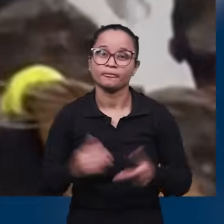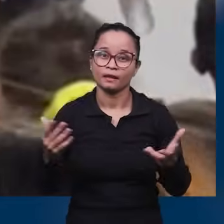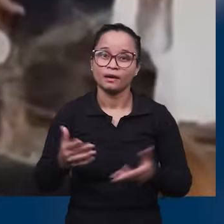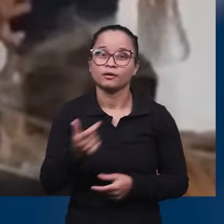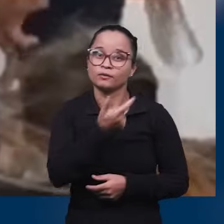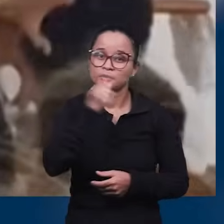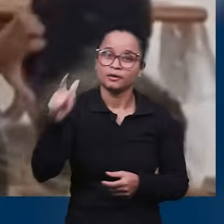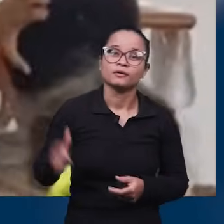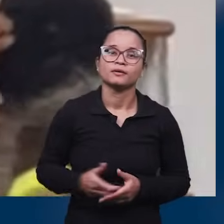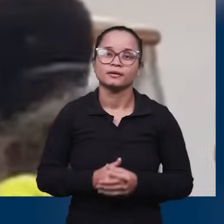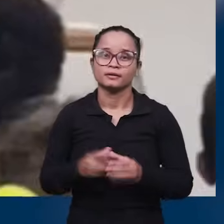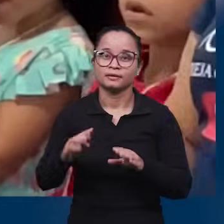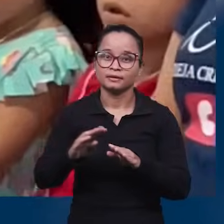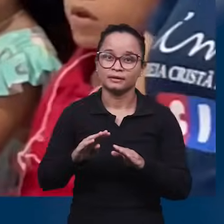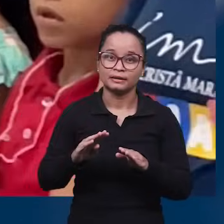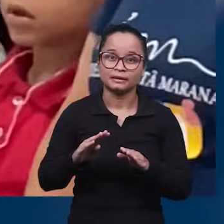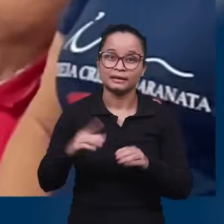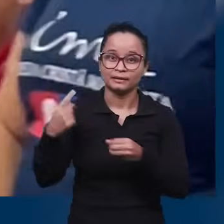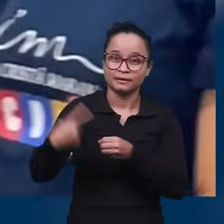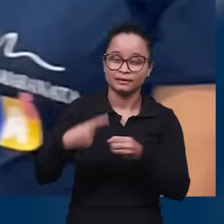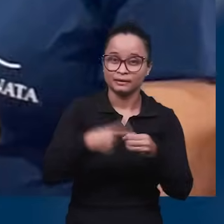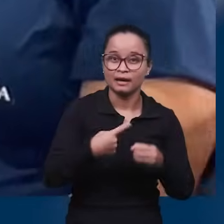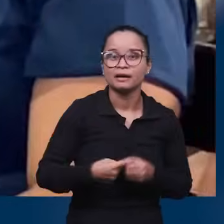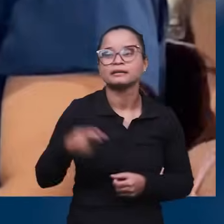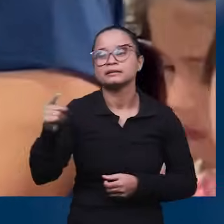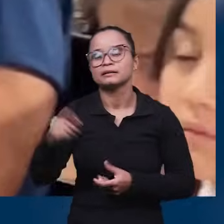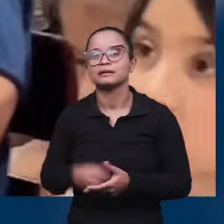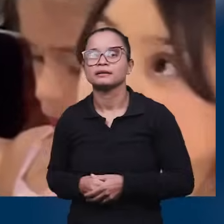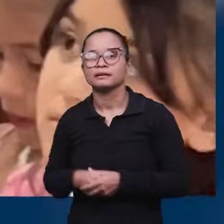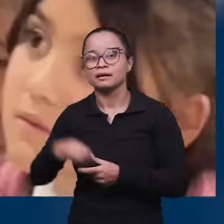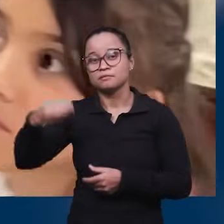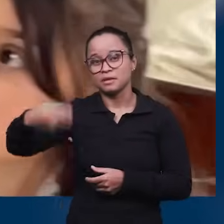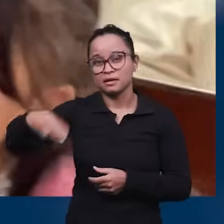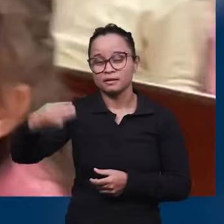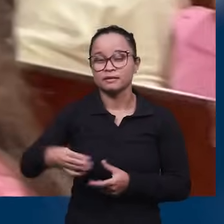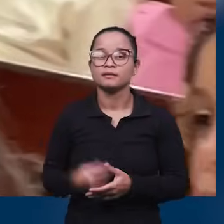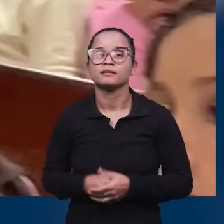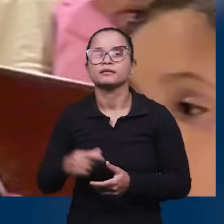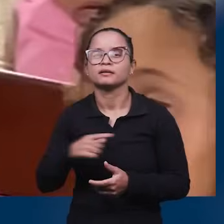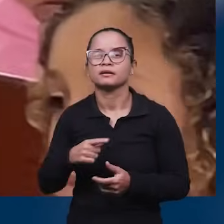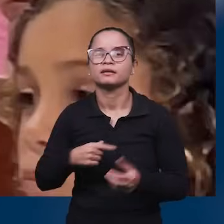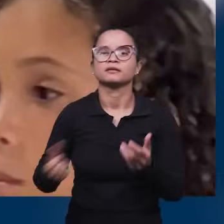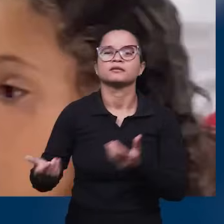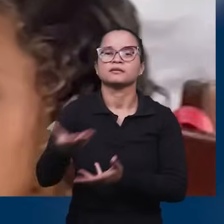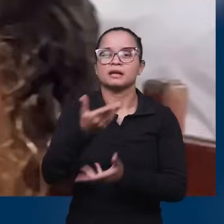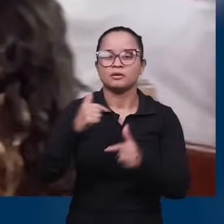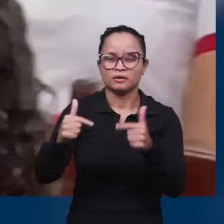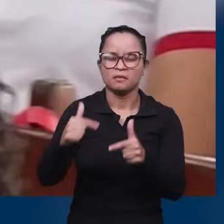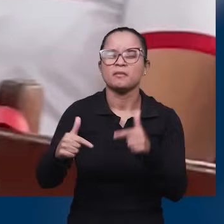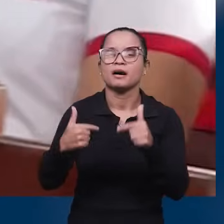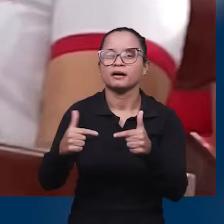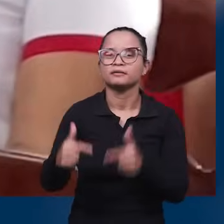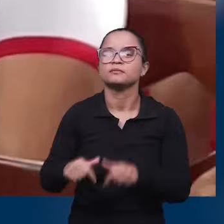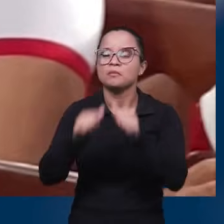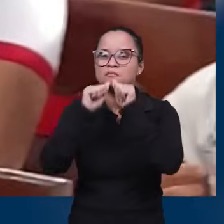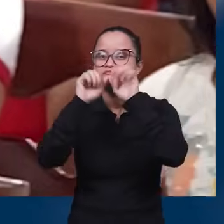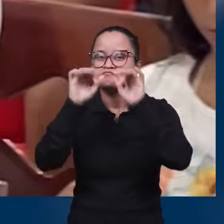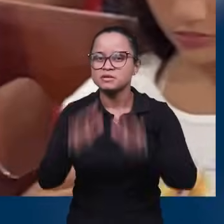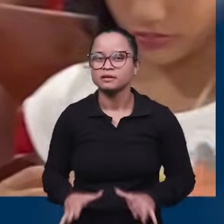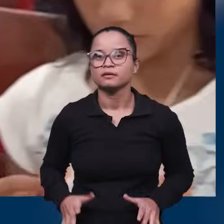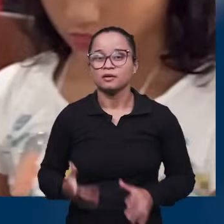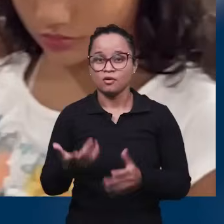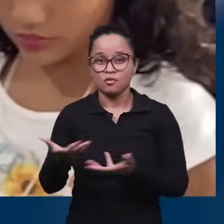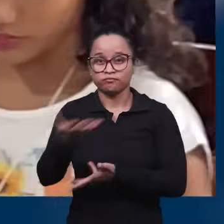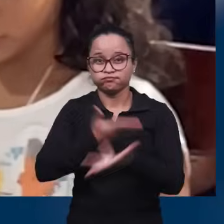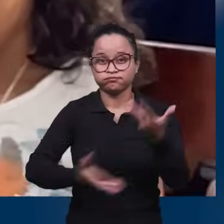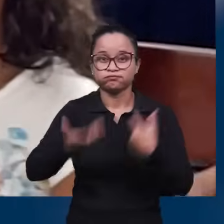bênção com muitas crianças participando. E agora vamos ali para a Igreja do Centro de Açailândia, Maranhão, onde os irmãos ali